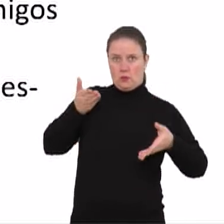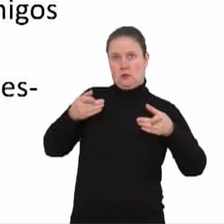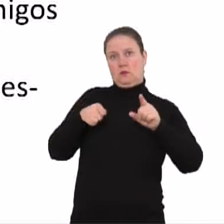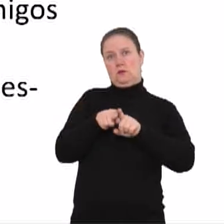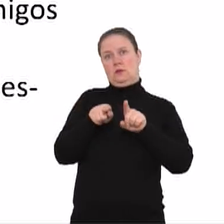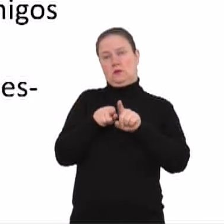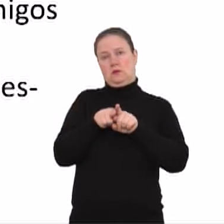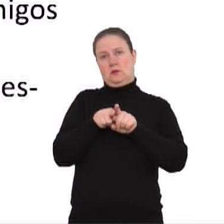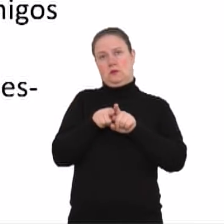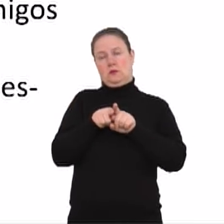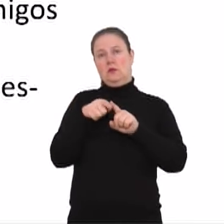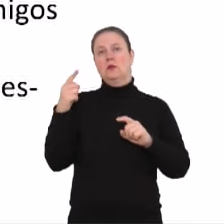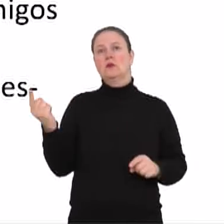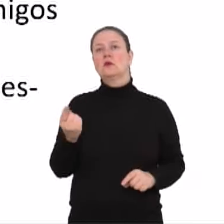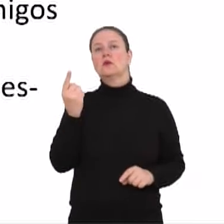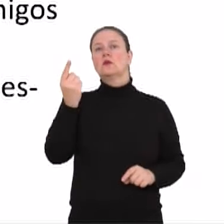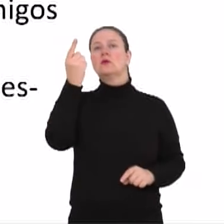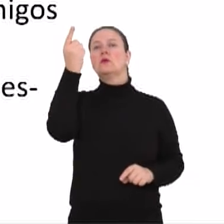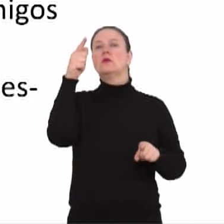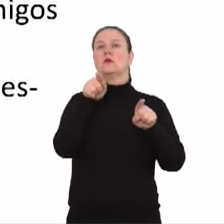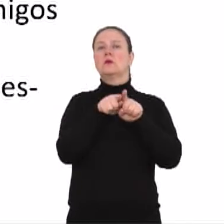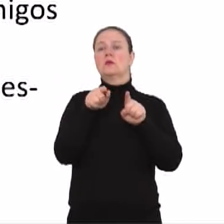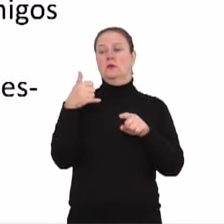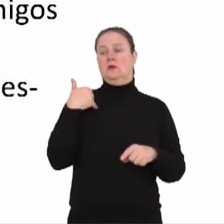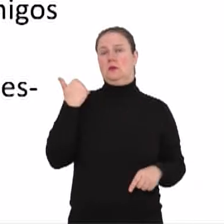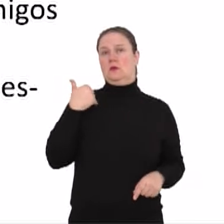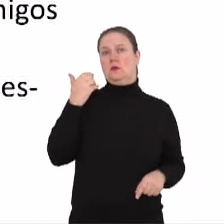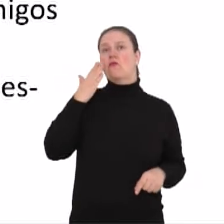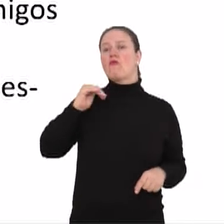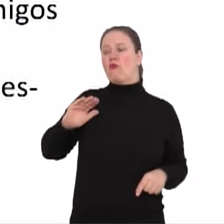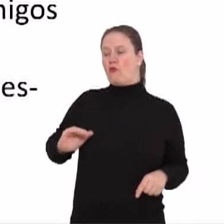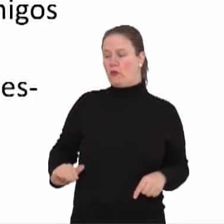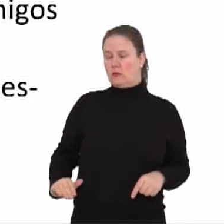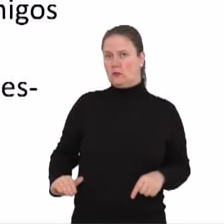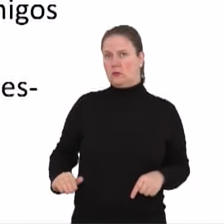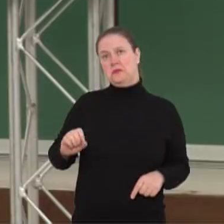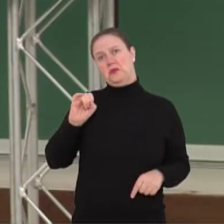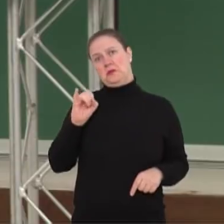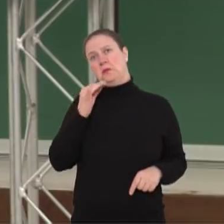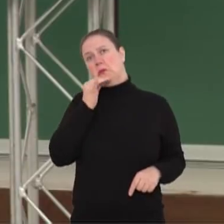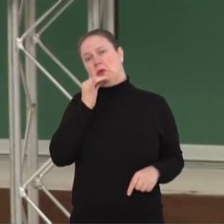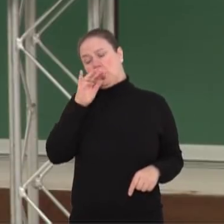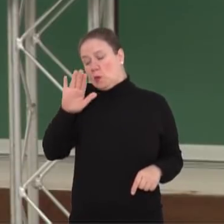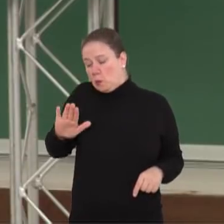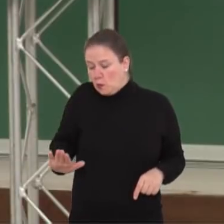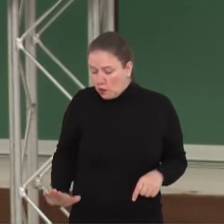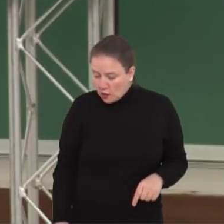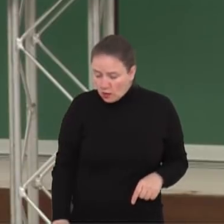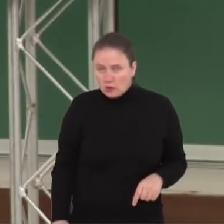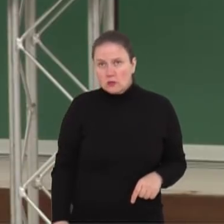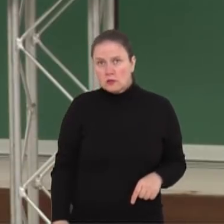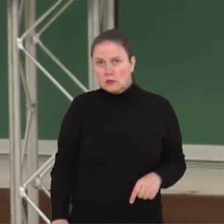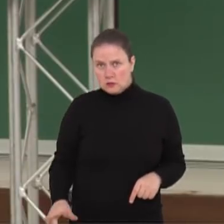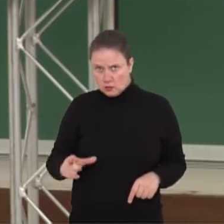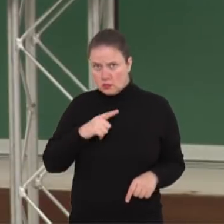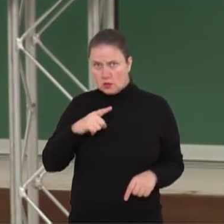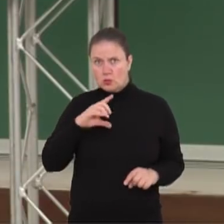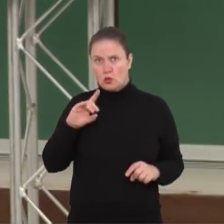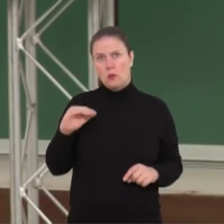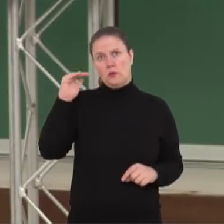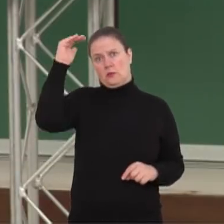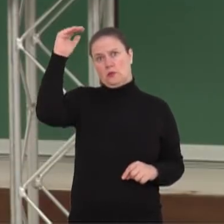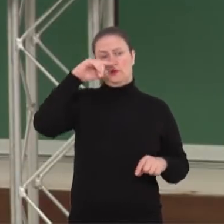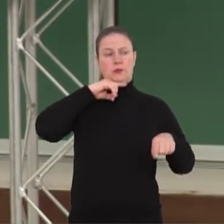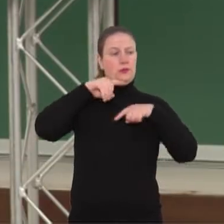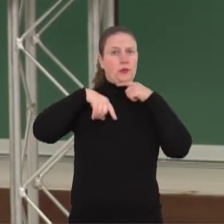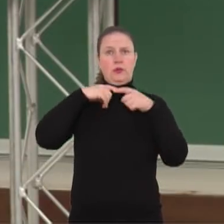a altura e a idade da criança, Então, você é pequenininho, o seu parque só tem brinquedo para maior, o que adianta